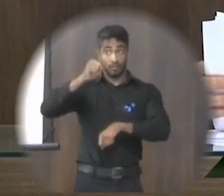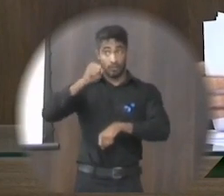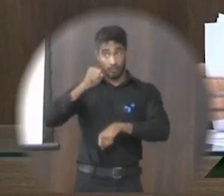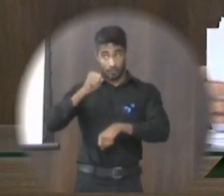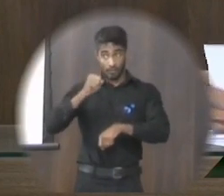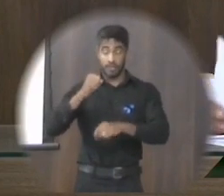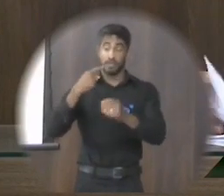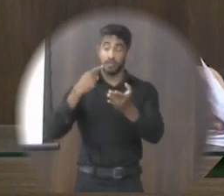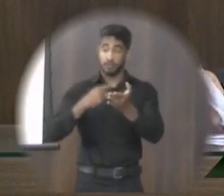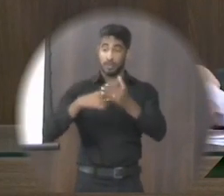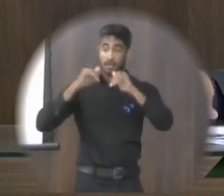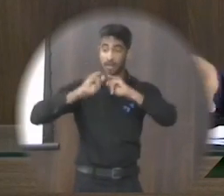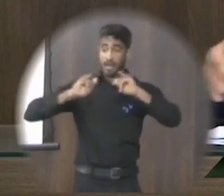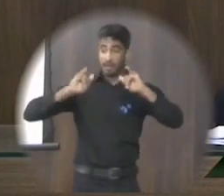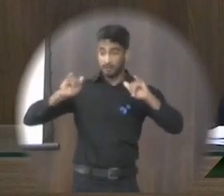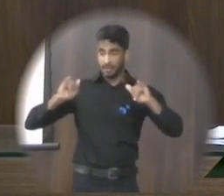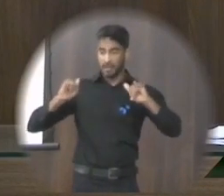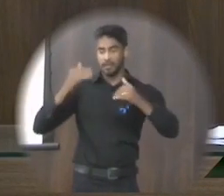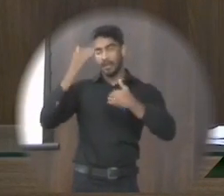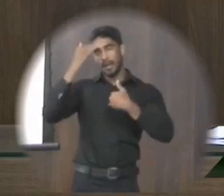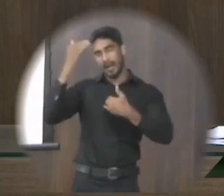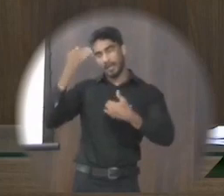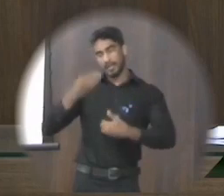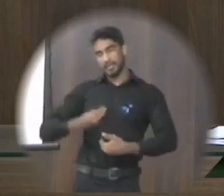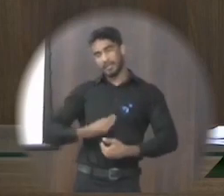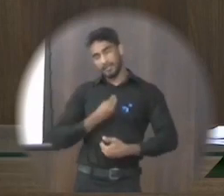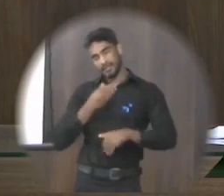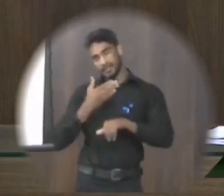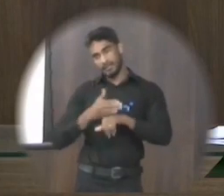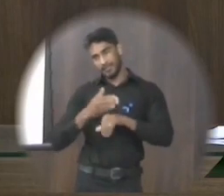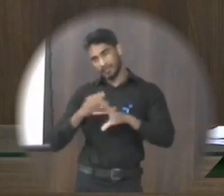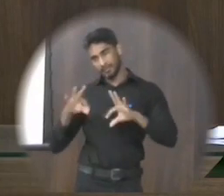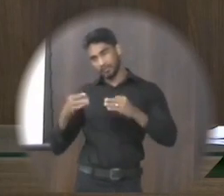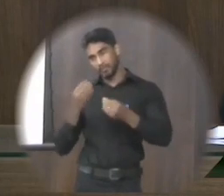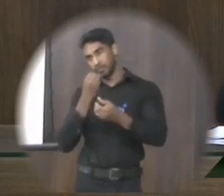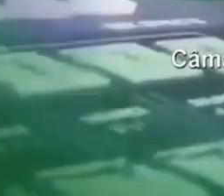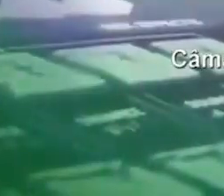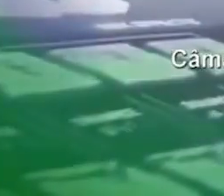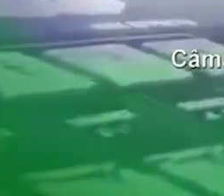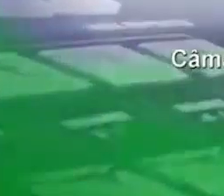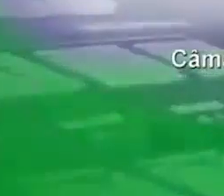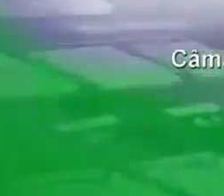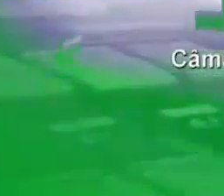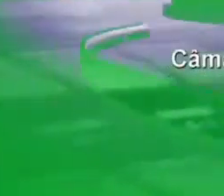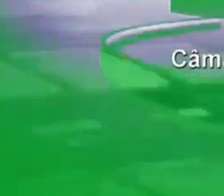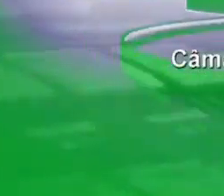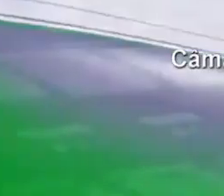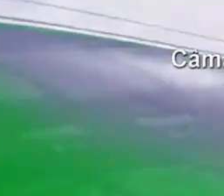que será anunciada posteriormente. Agradeço a presença e a participação de todos. Tenham todos uma excelente noite.